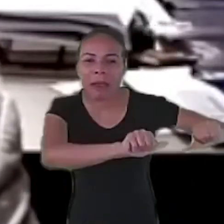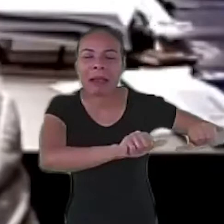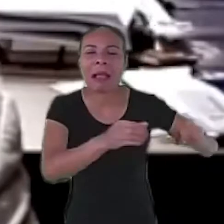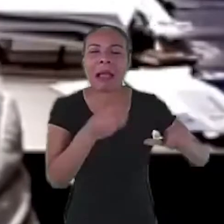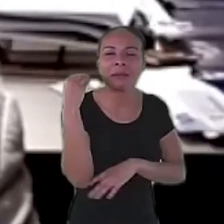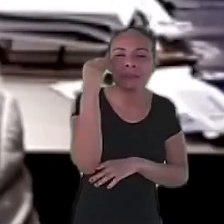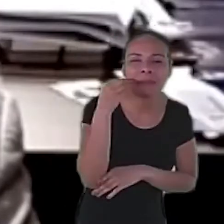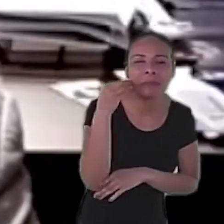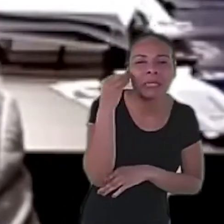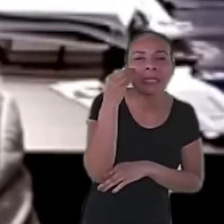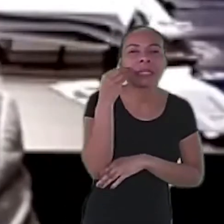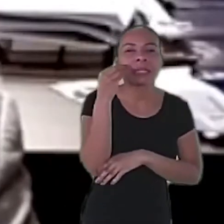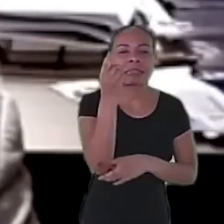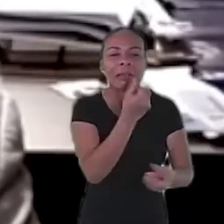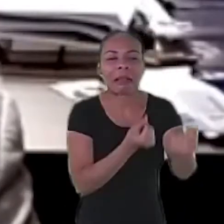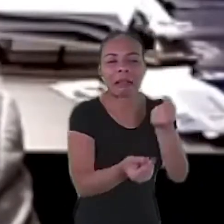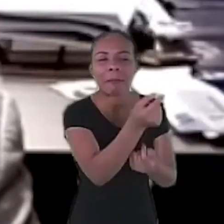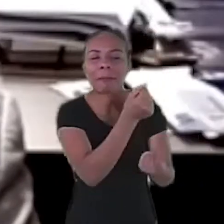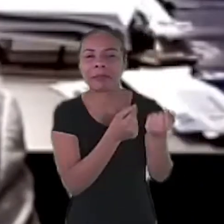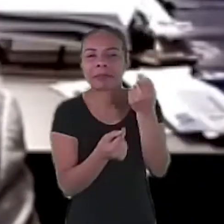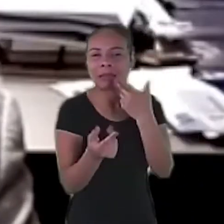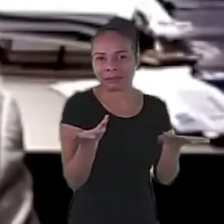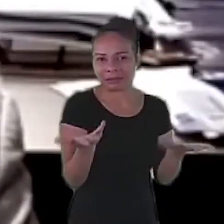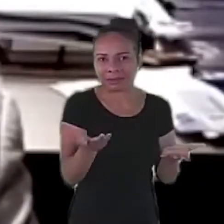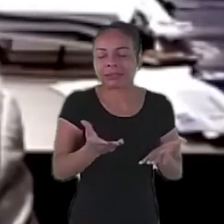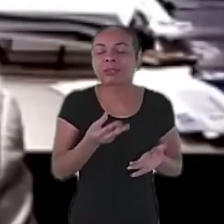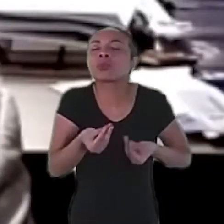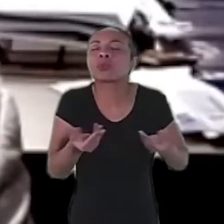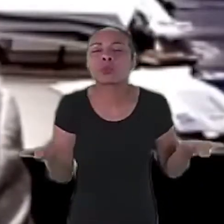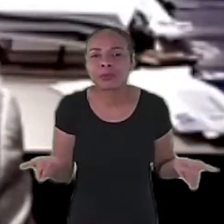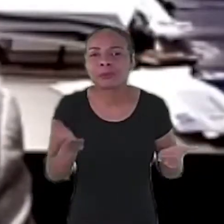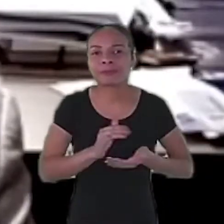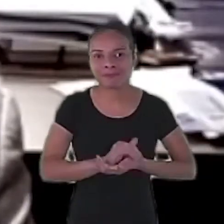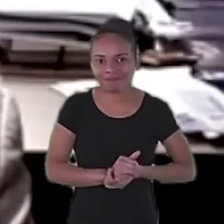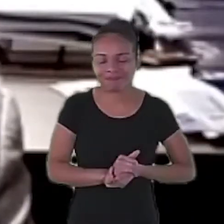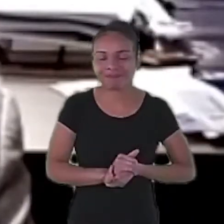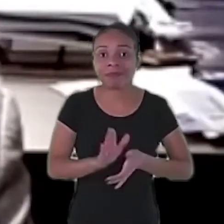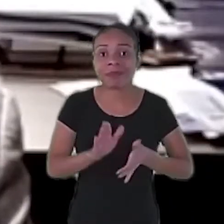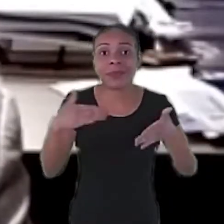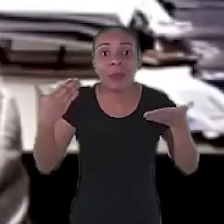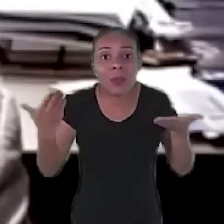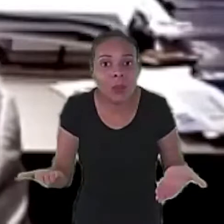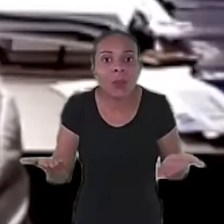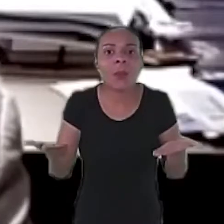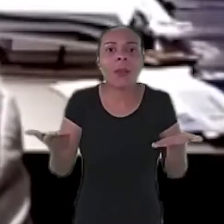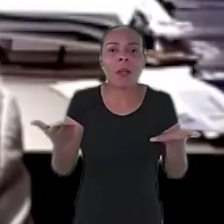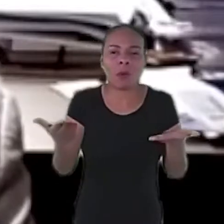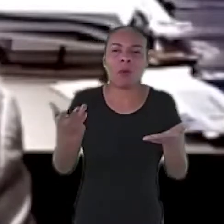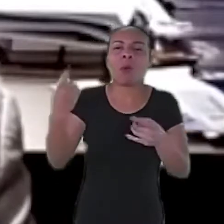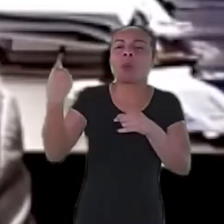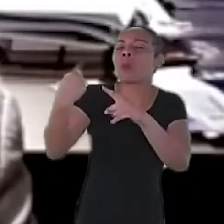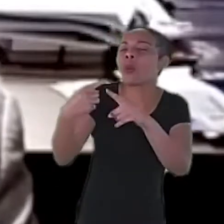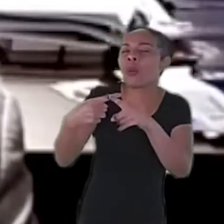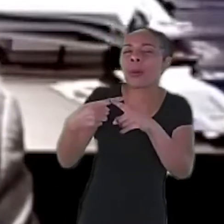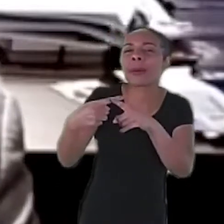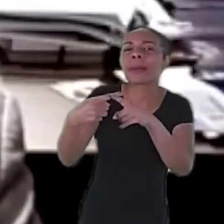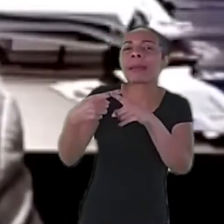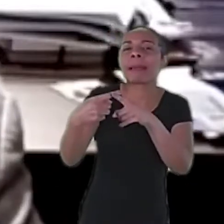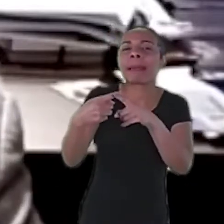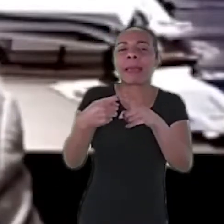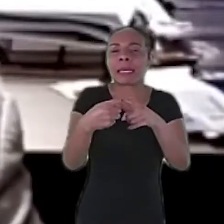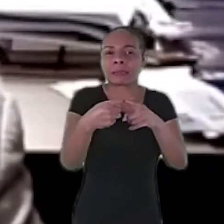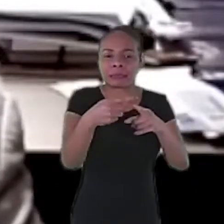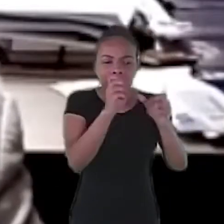convencionais. Quais as razões do declínio da social-democracia? Que Estado